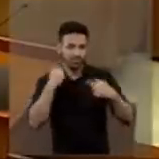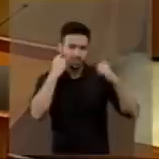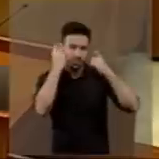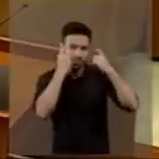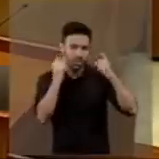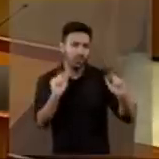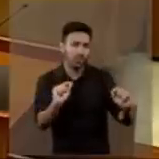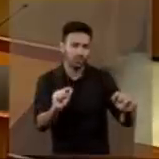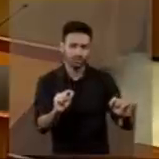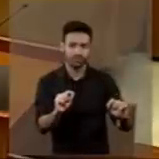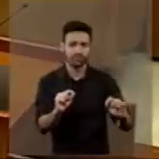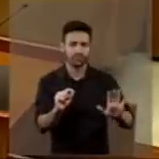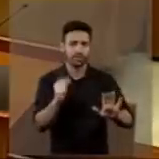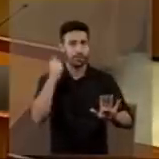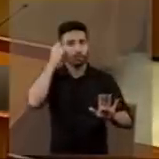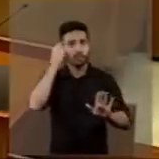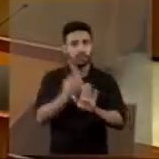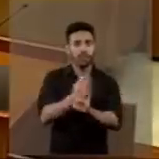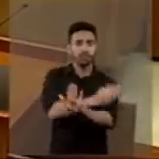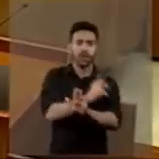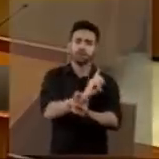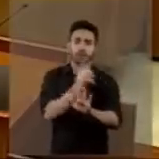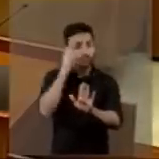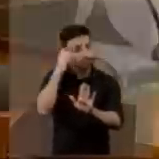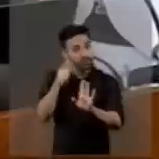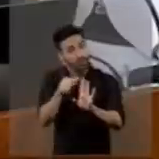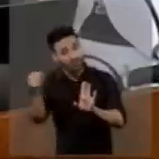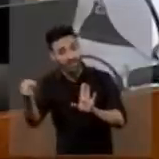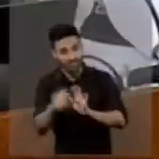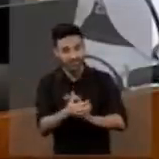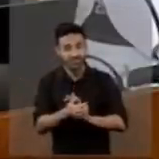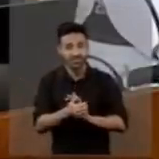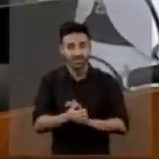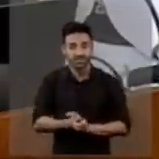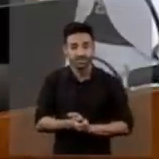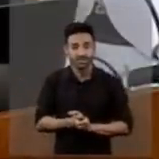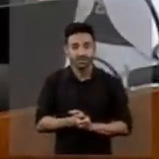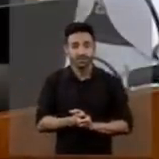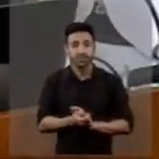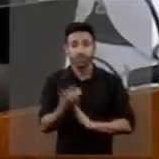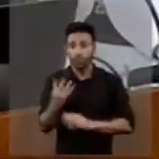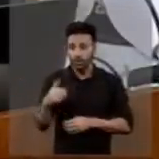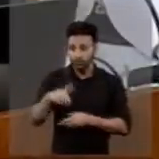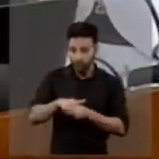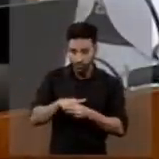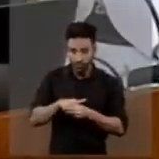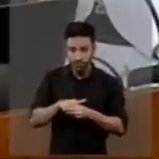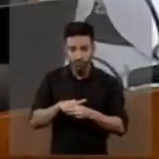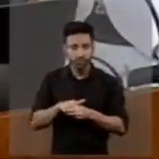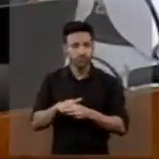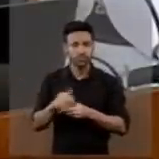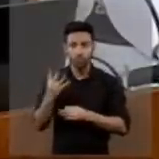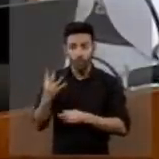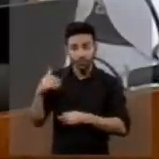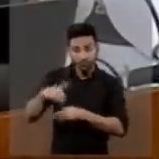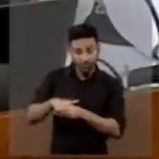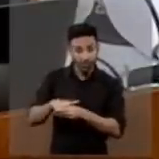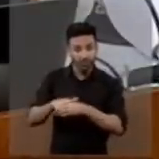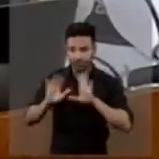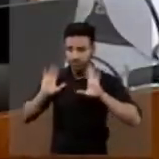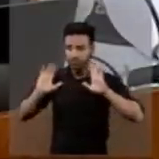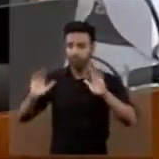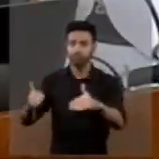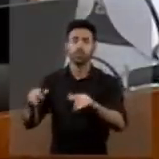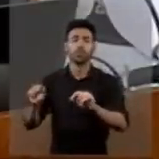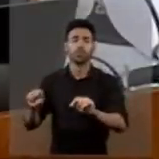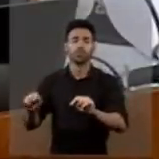nem para trás, é para frente. Porque, veja, 4 votos foram no sentido de que